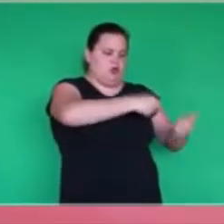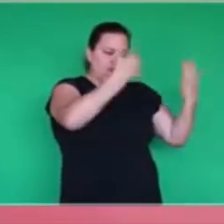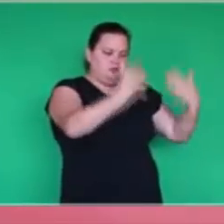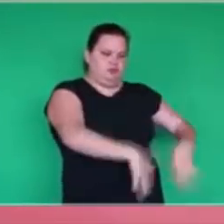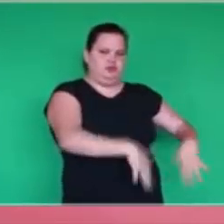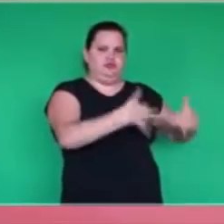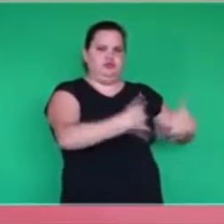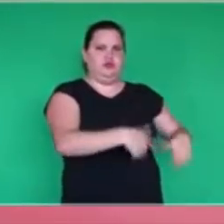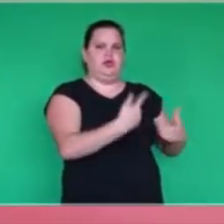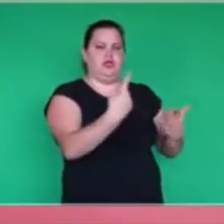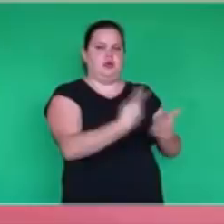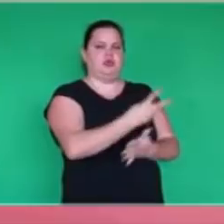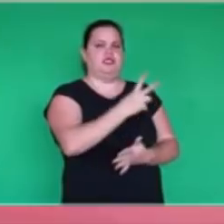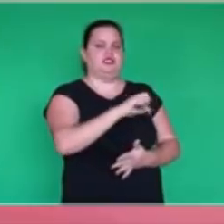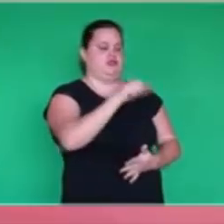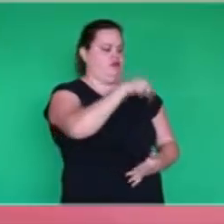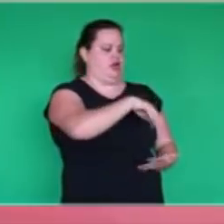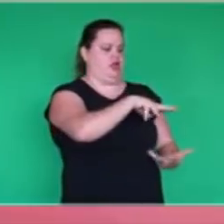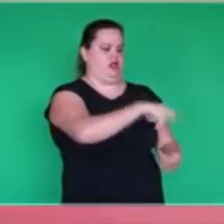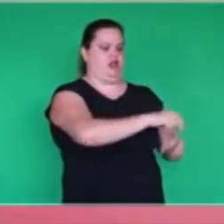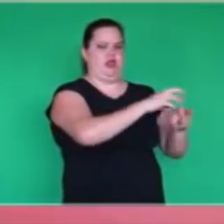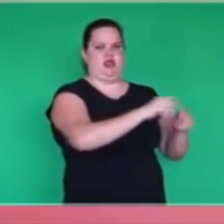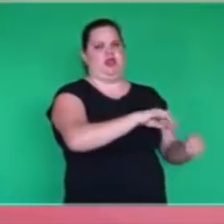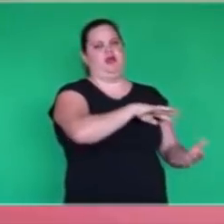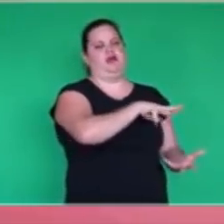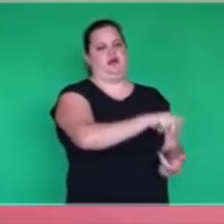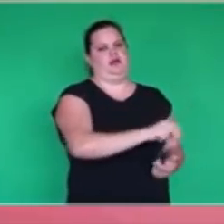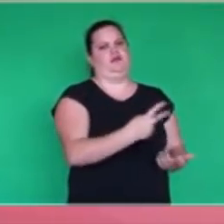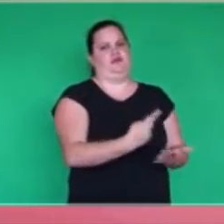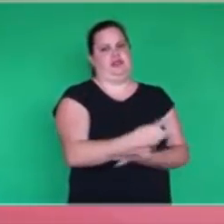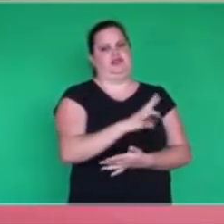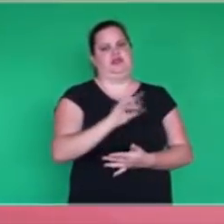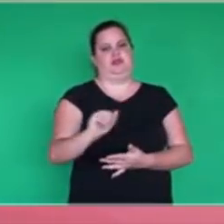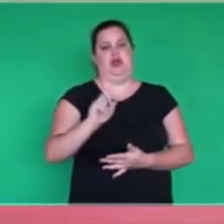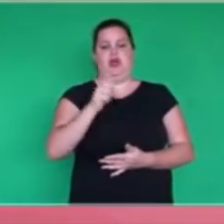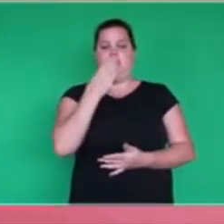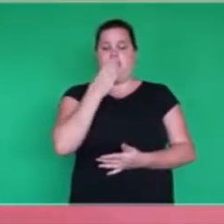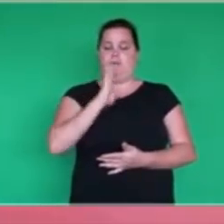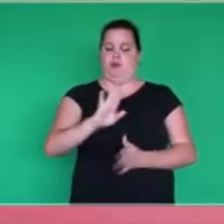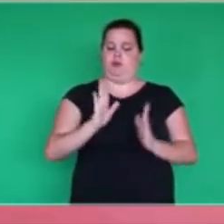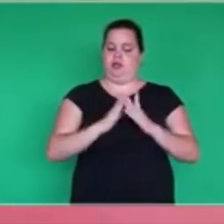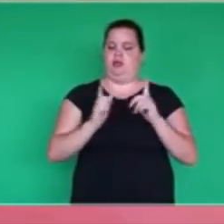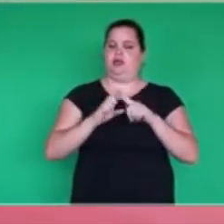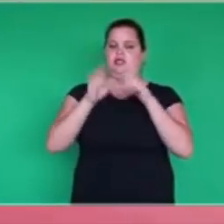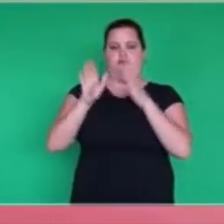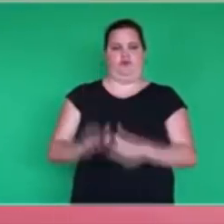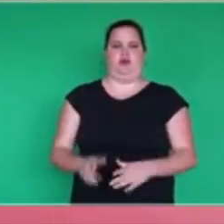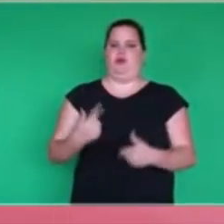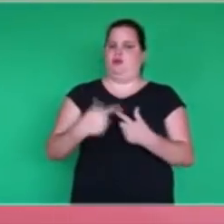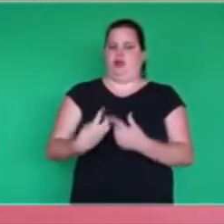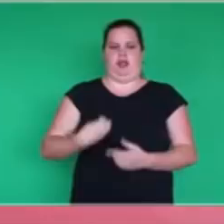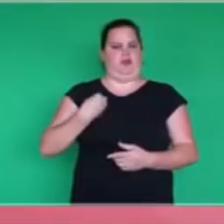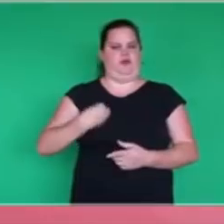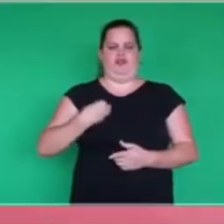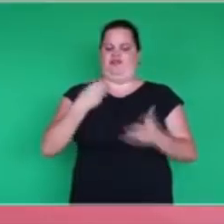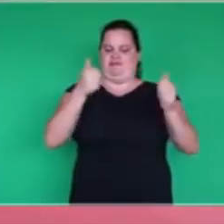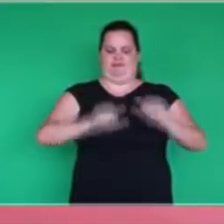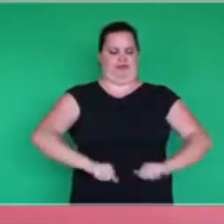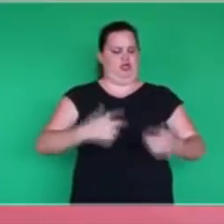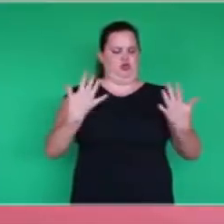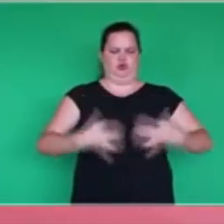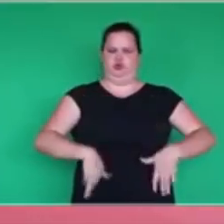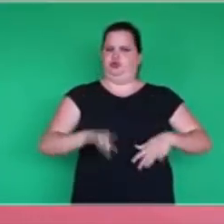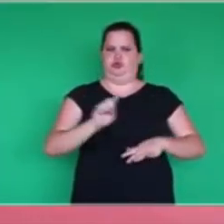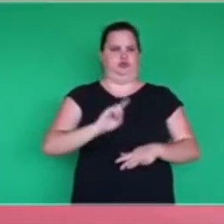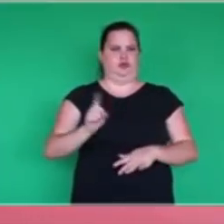que habitam sobre a terra. É uma promessa para a igreja. Ela não passará. Por quê? Porque a